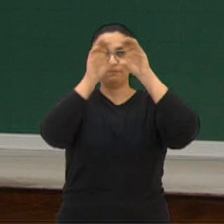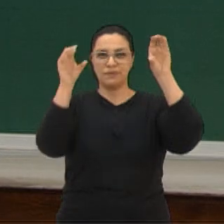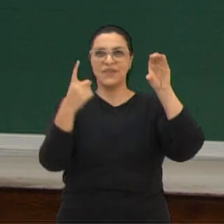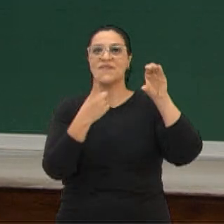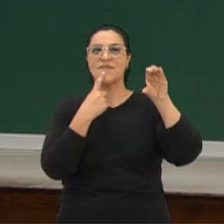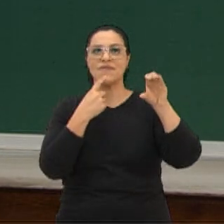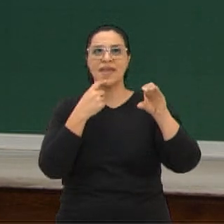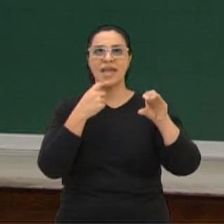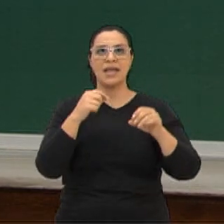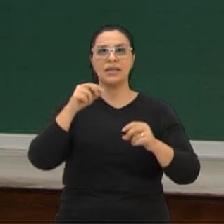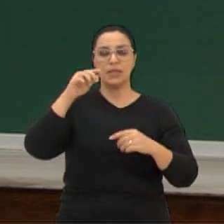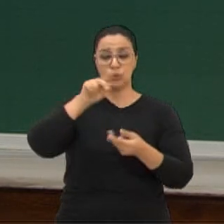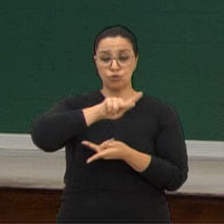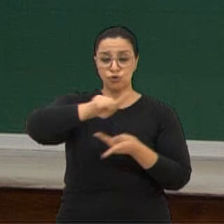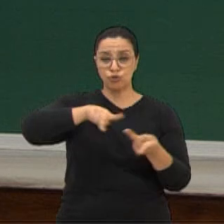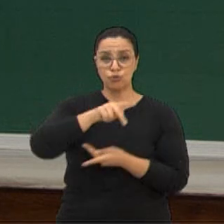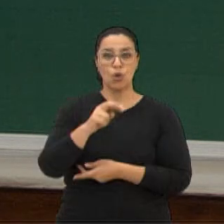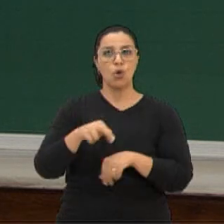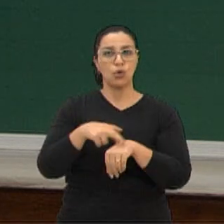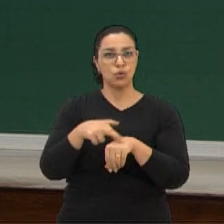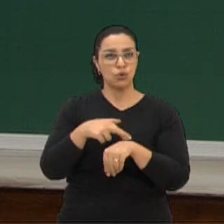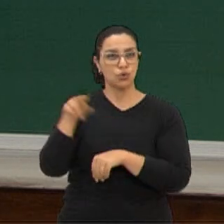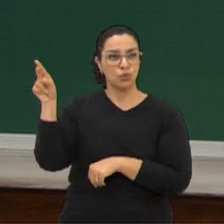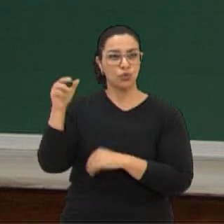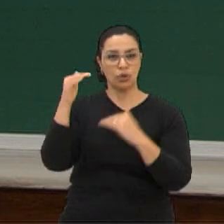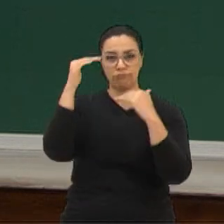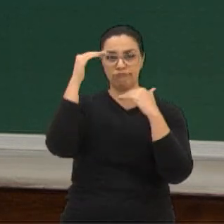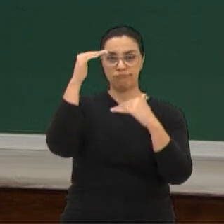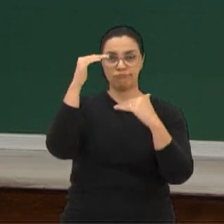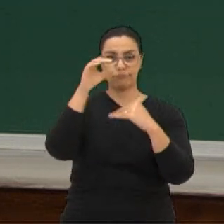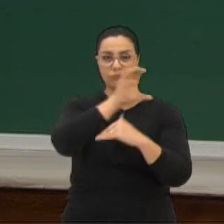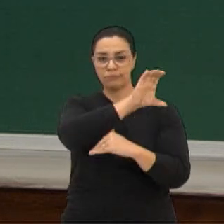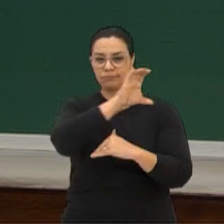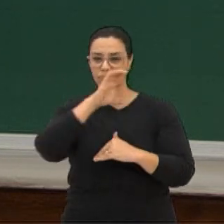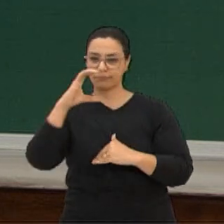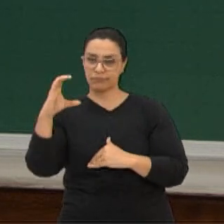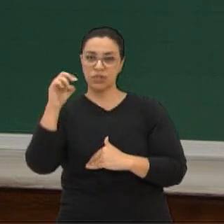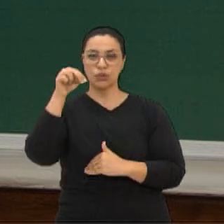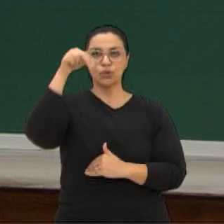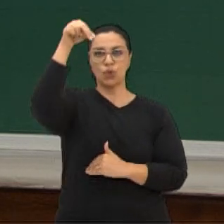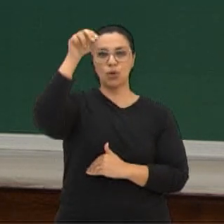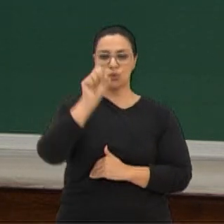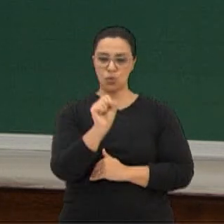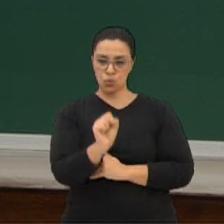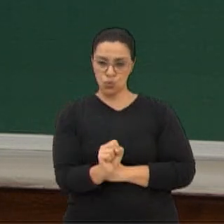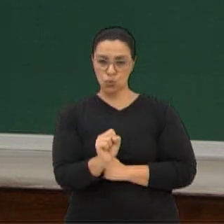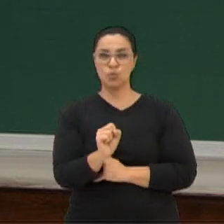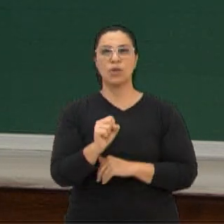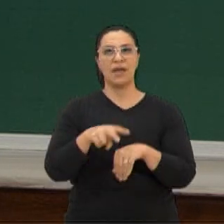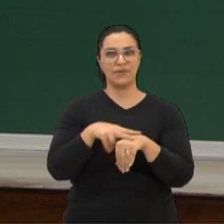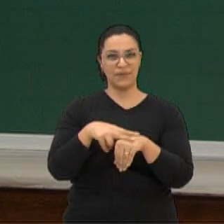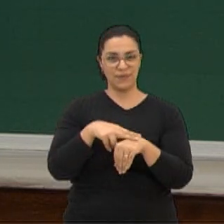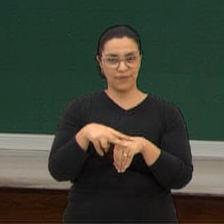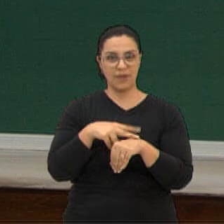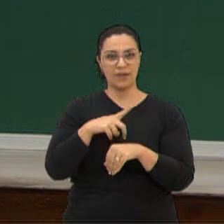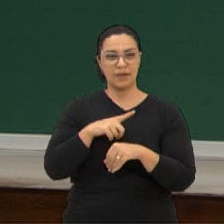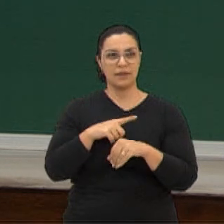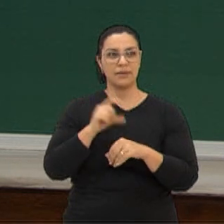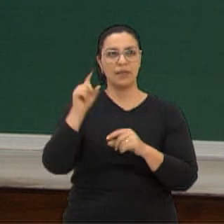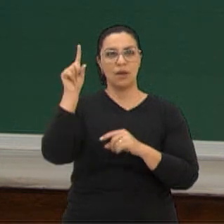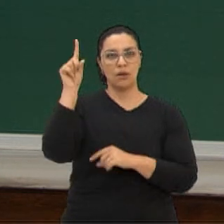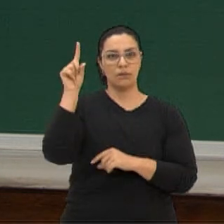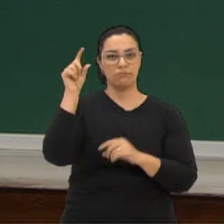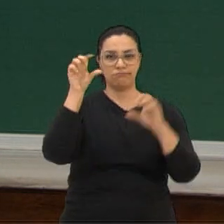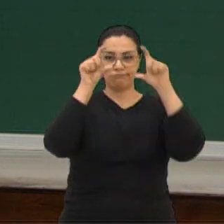tropical, localizada entre os trópicos, nós temos a zona temperada norte ou zona temperada sul, localizada